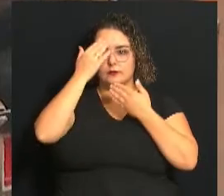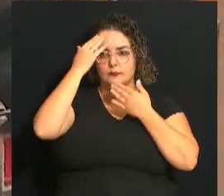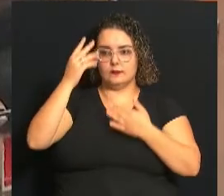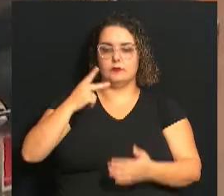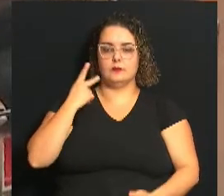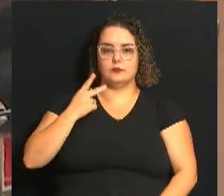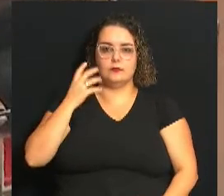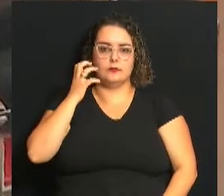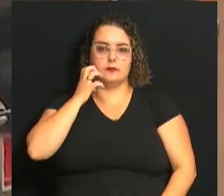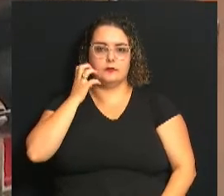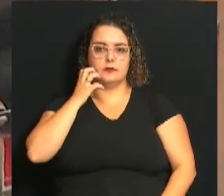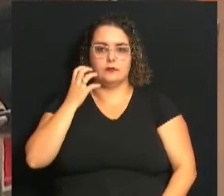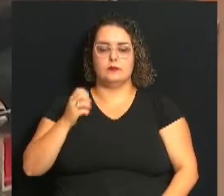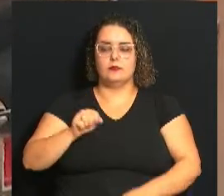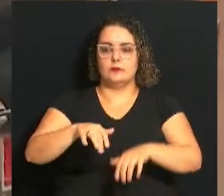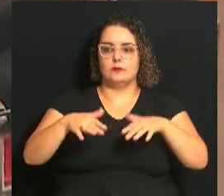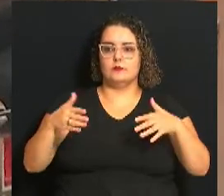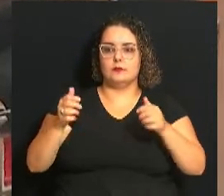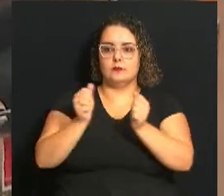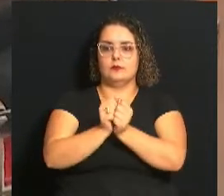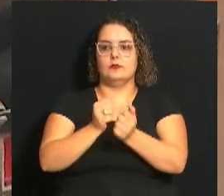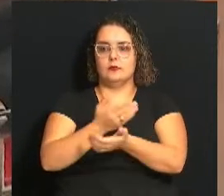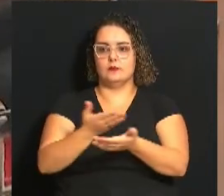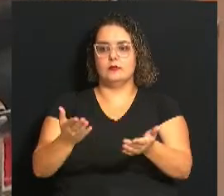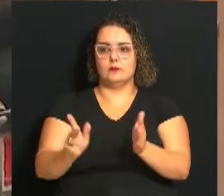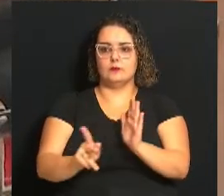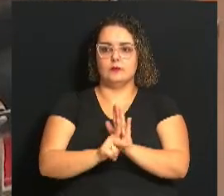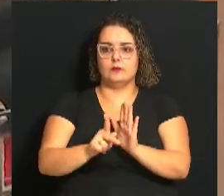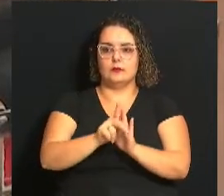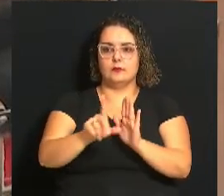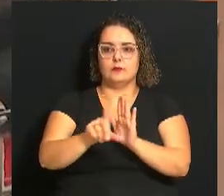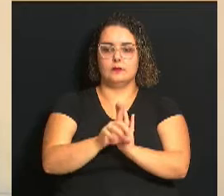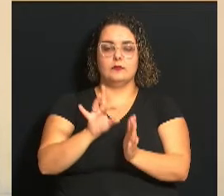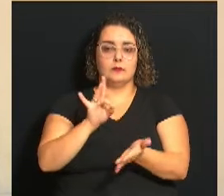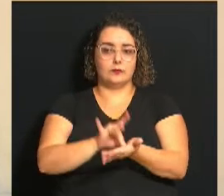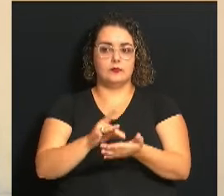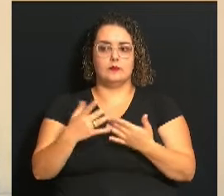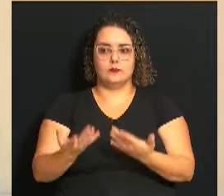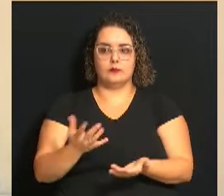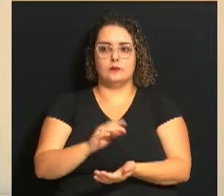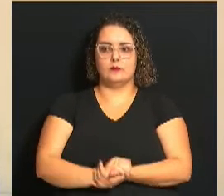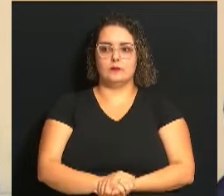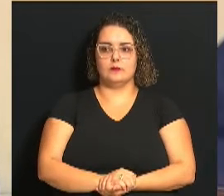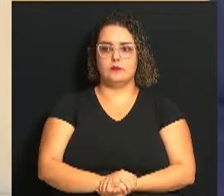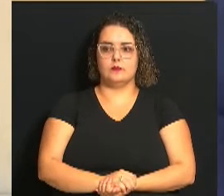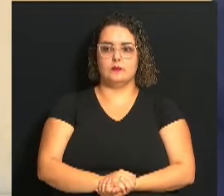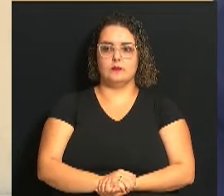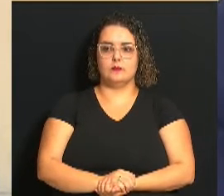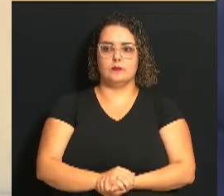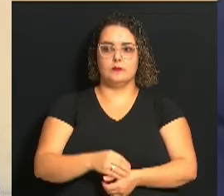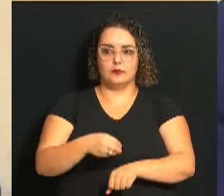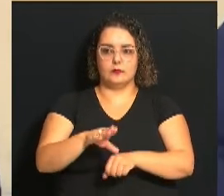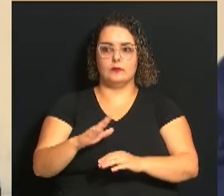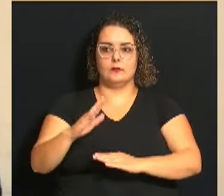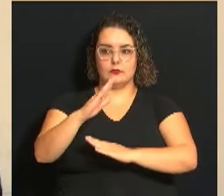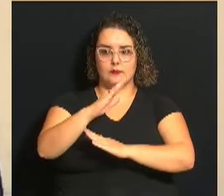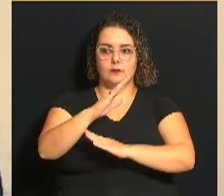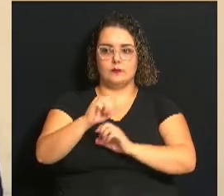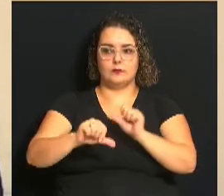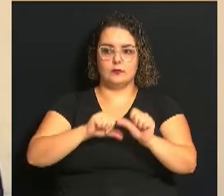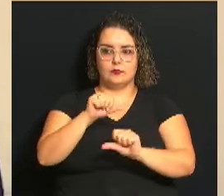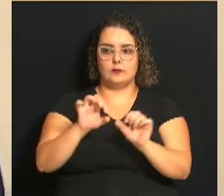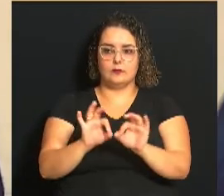uma audiência aqui com vocês. O projeto de lei, na verdade, encaminhados aqui a essa casa, é uma alteração simples no